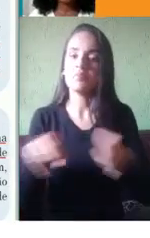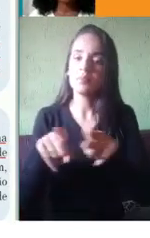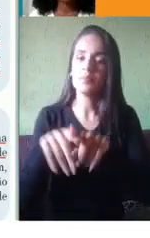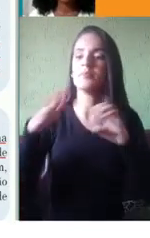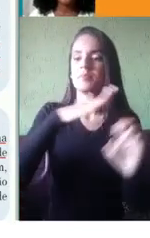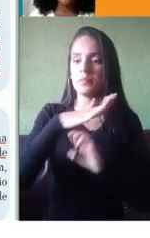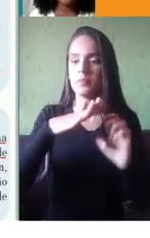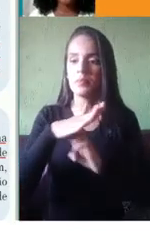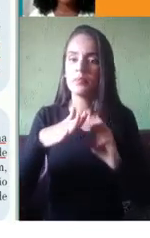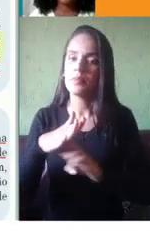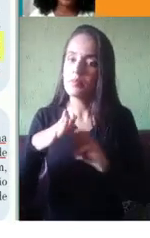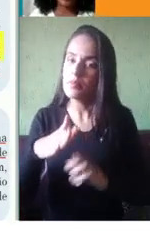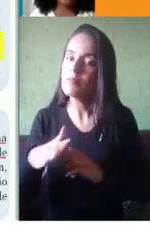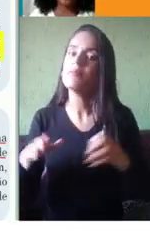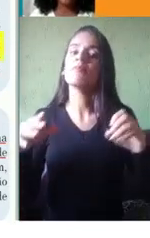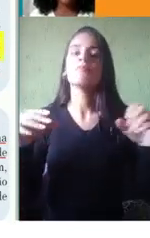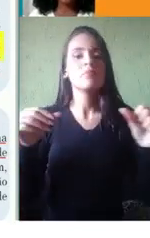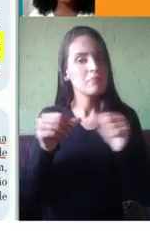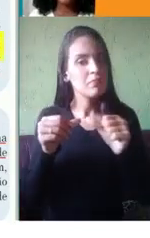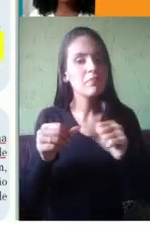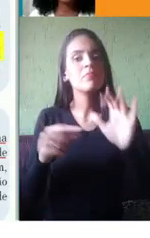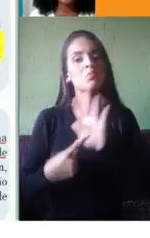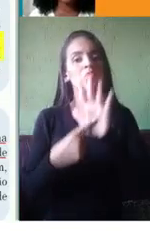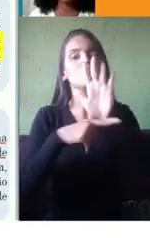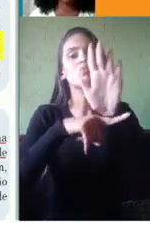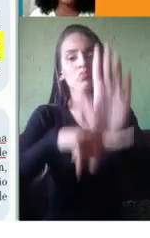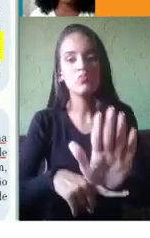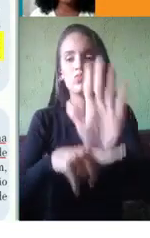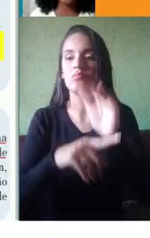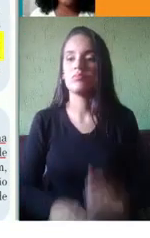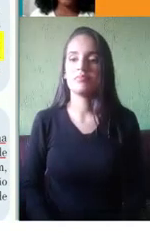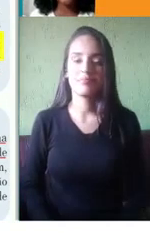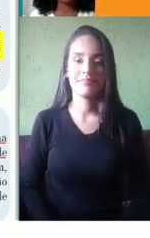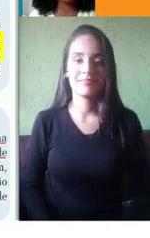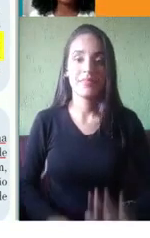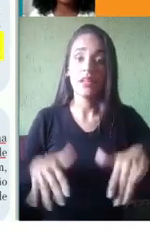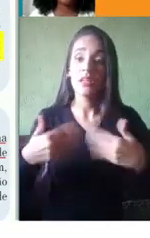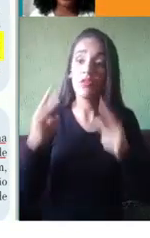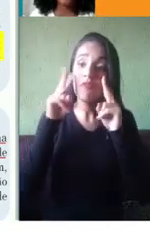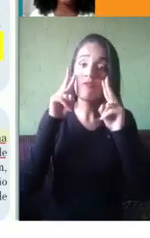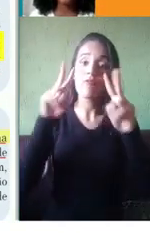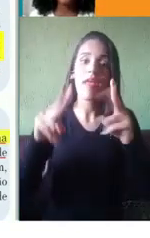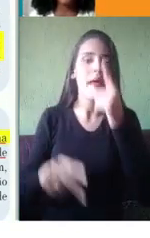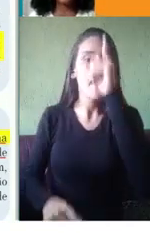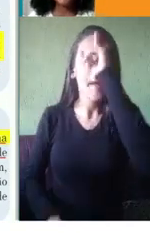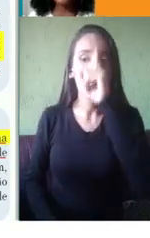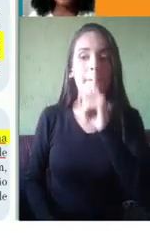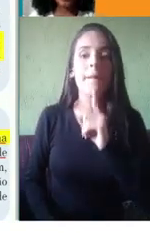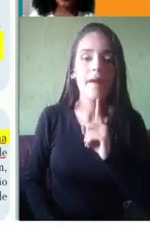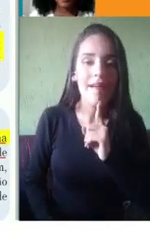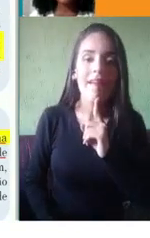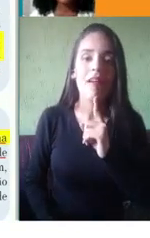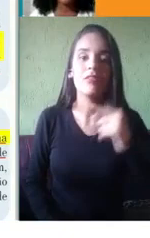parte. Percebam o que eu falei sobre paráfrase. O que estava na tese como prática desportiva, função nacionalista,